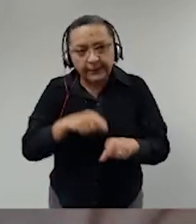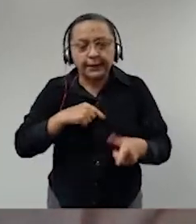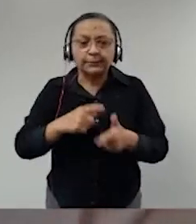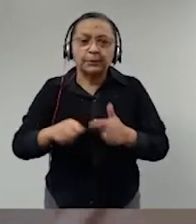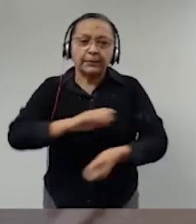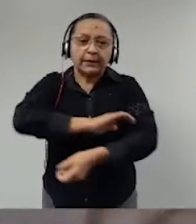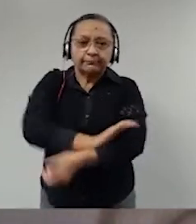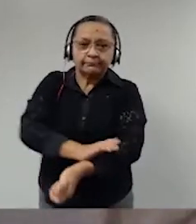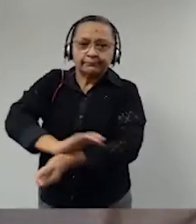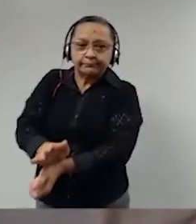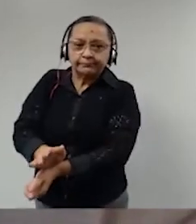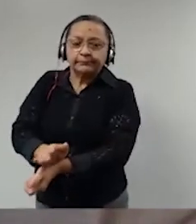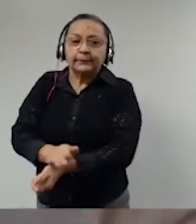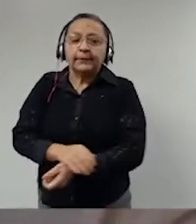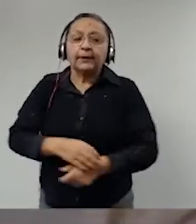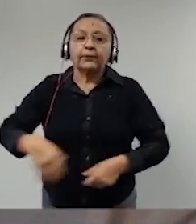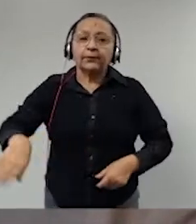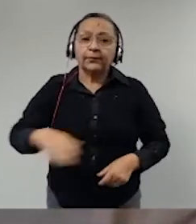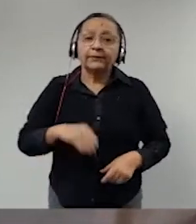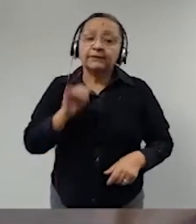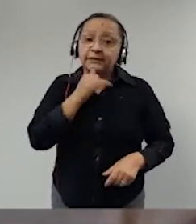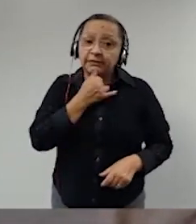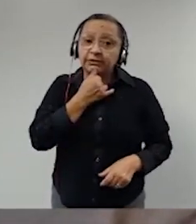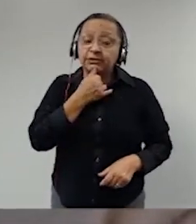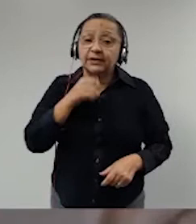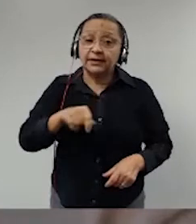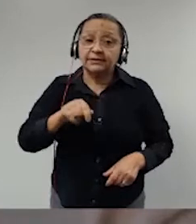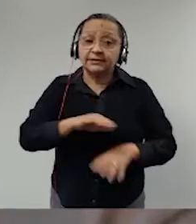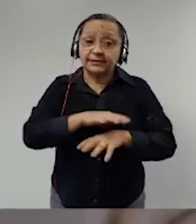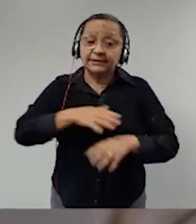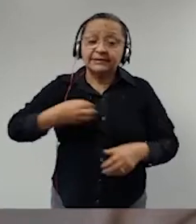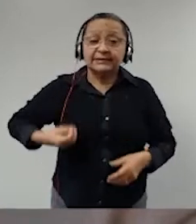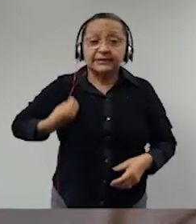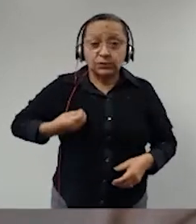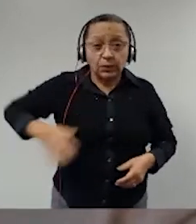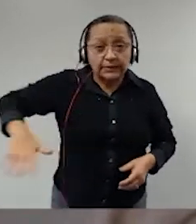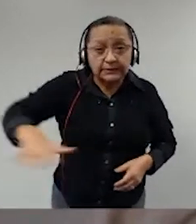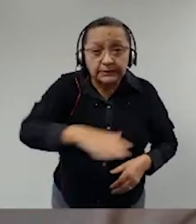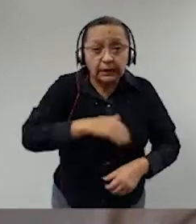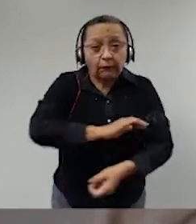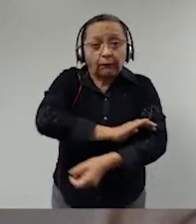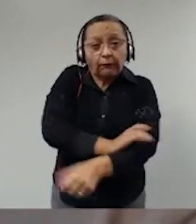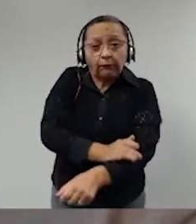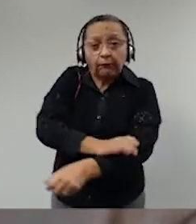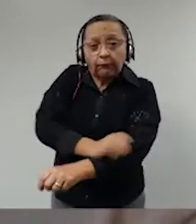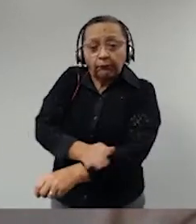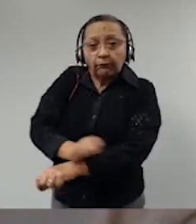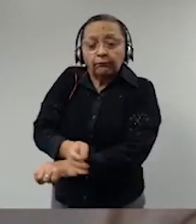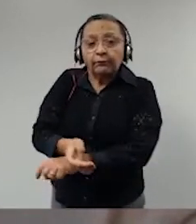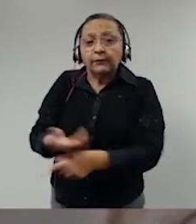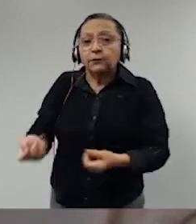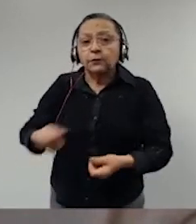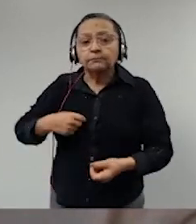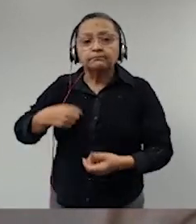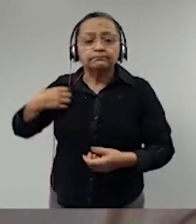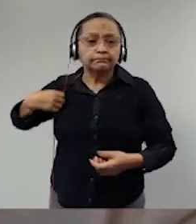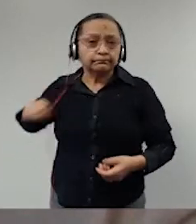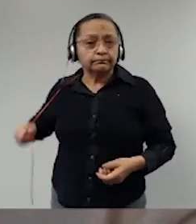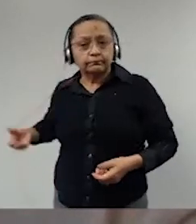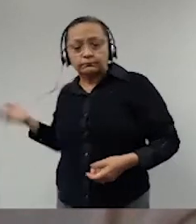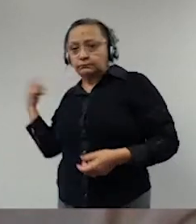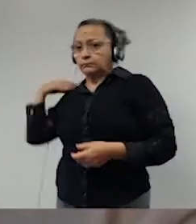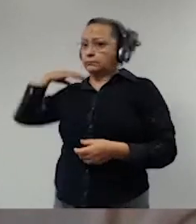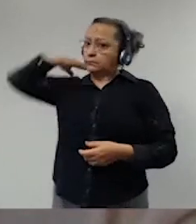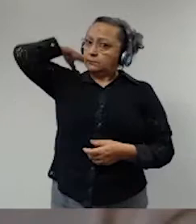o racismo estrutura o olhar que se tem para com eles a partir da medida em que se percebe somente como esse espaço de carência e não